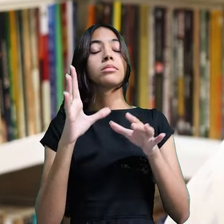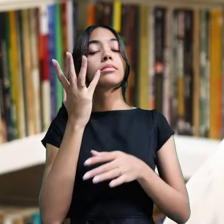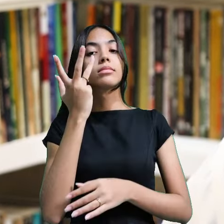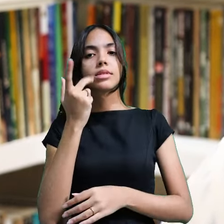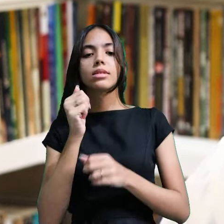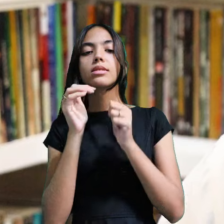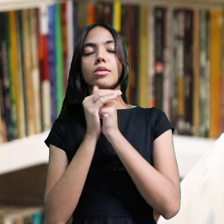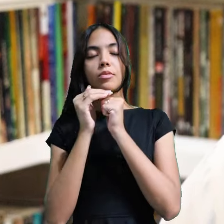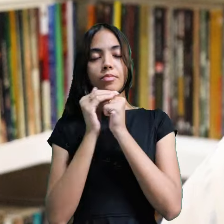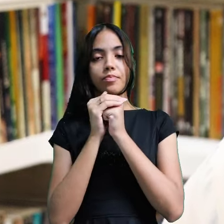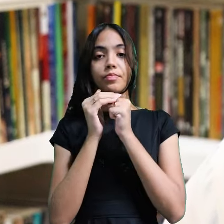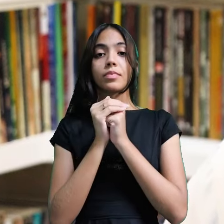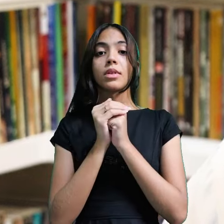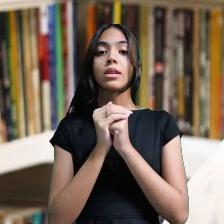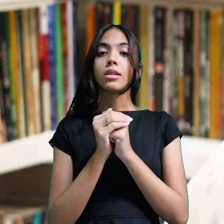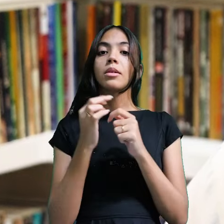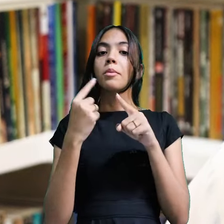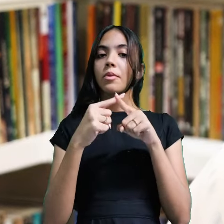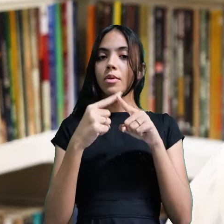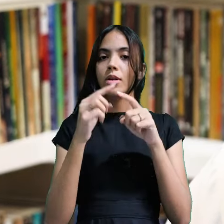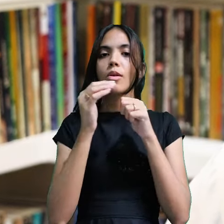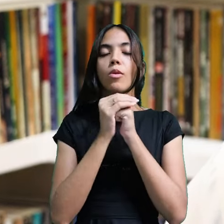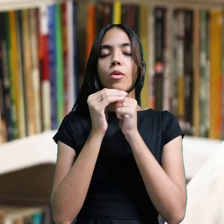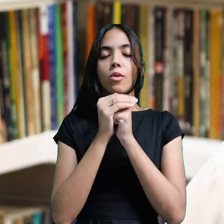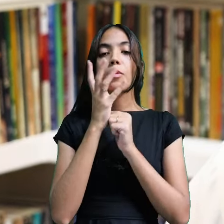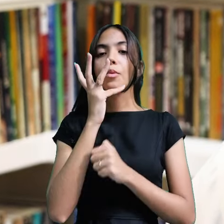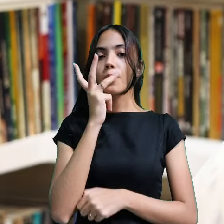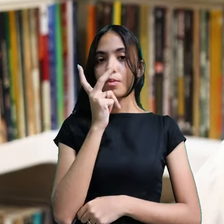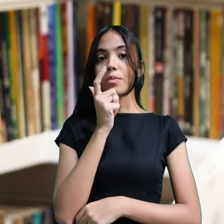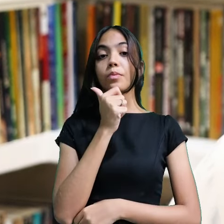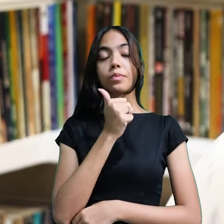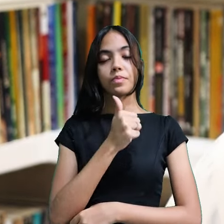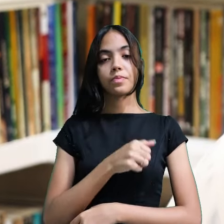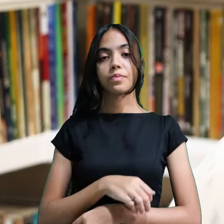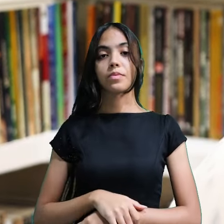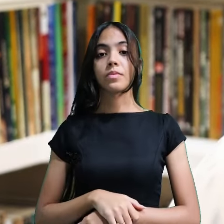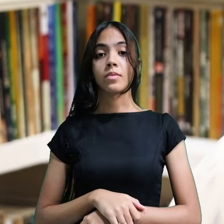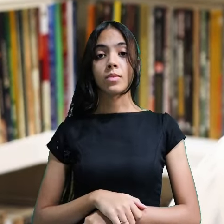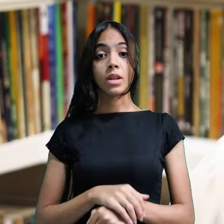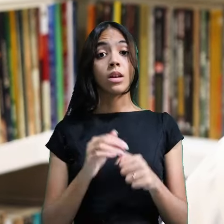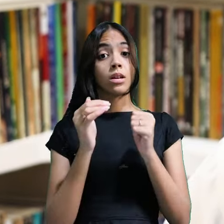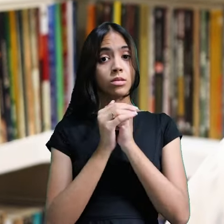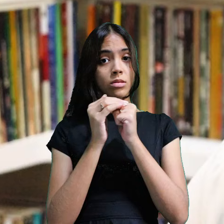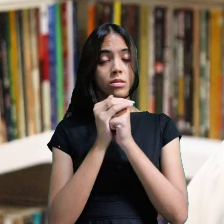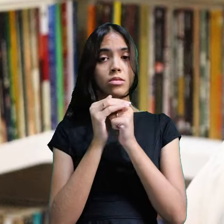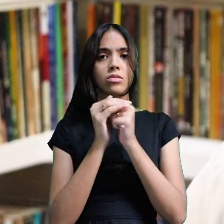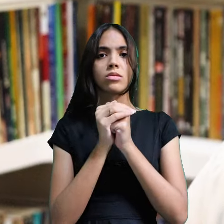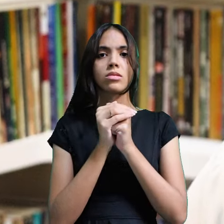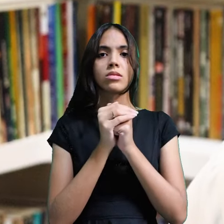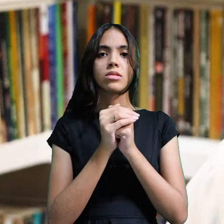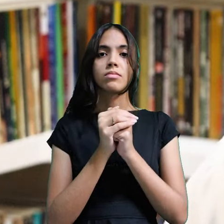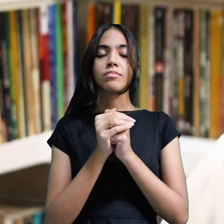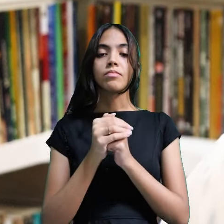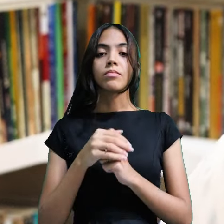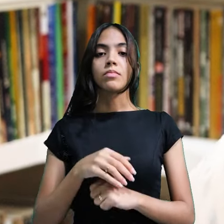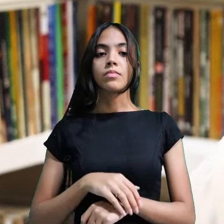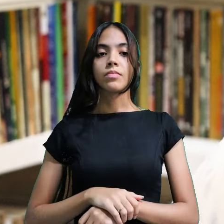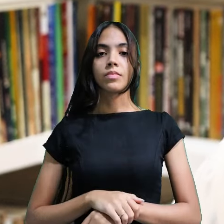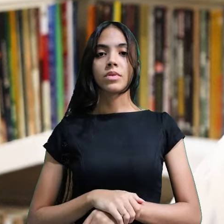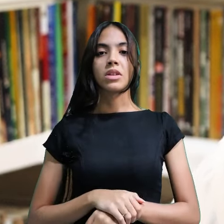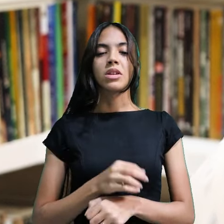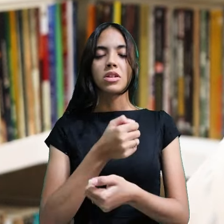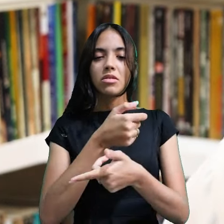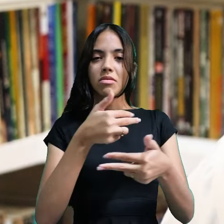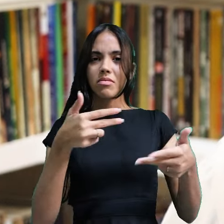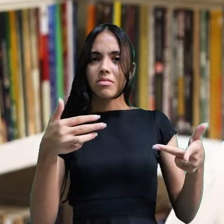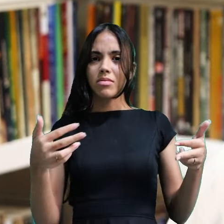elas oram sem palavras decoradas. As orações decoradas, cheias de